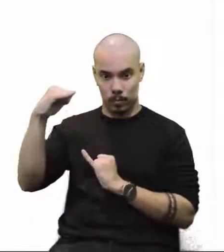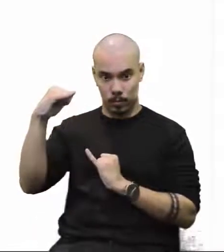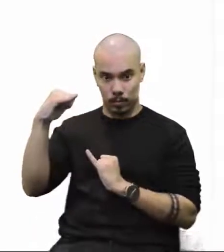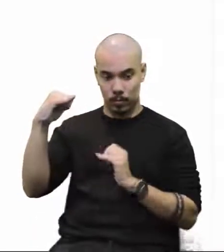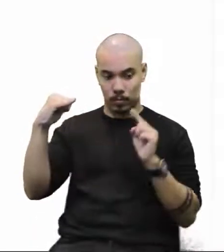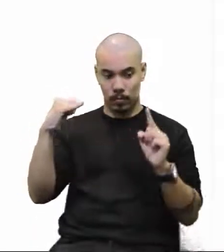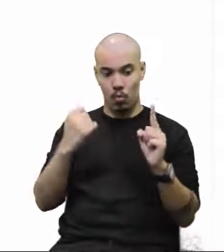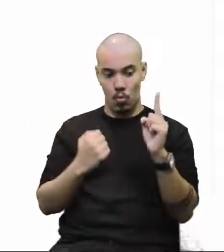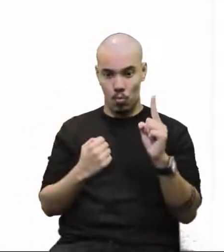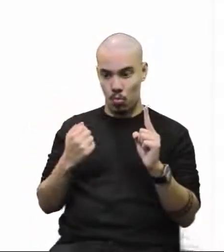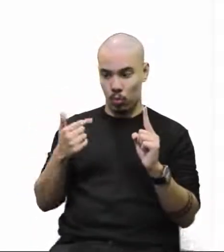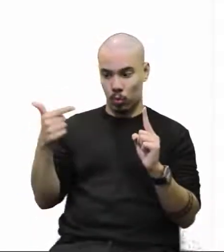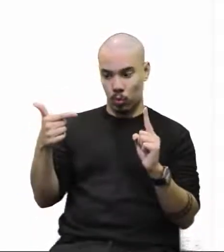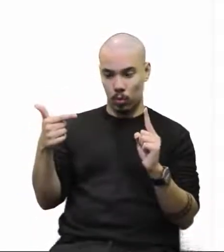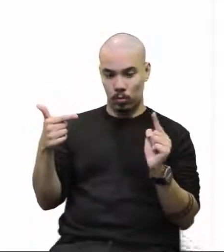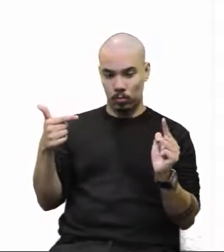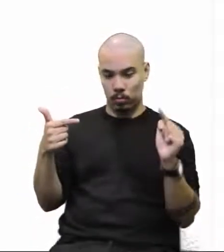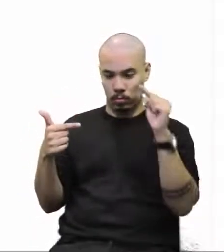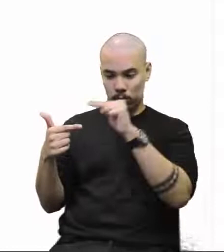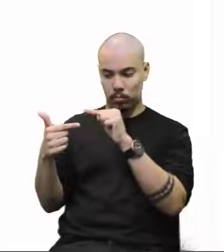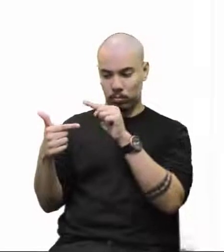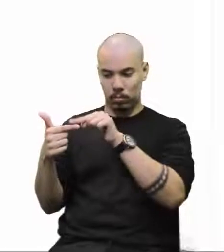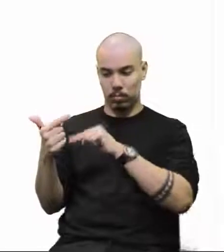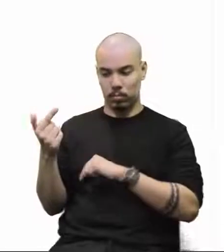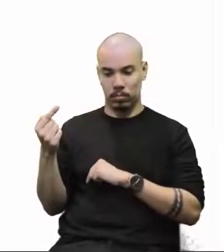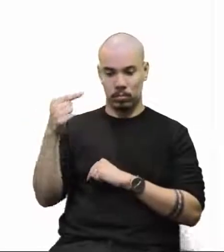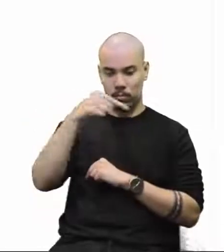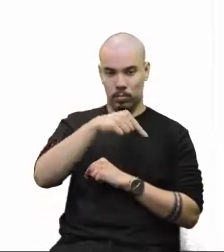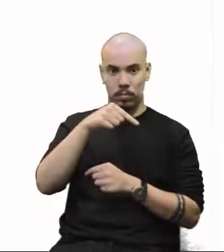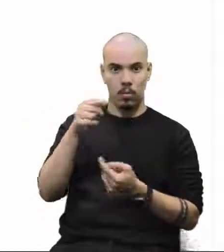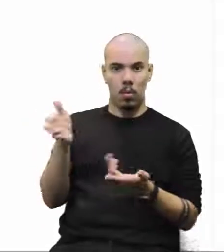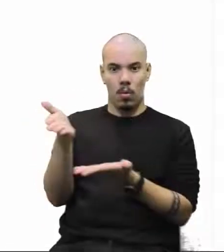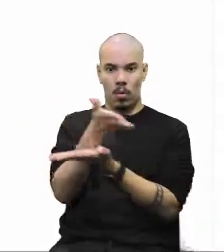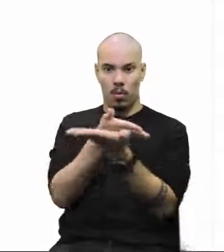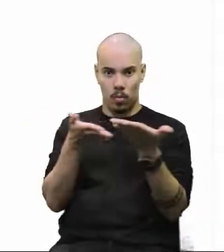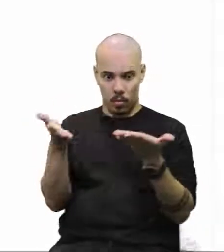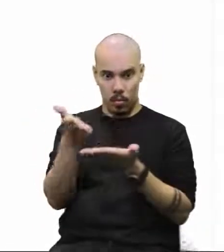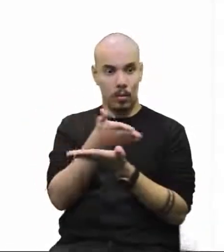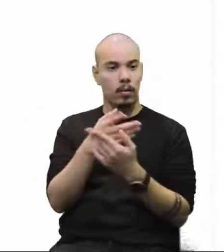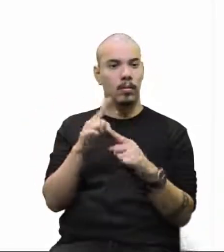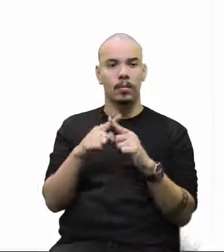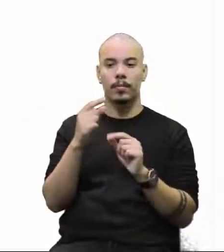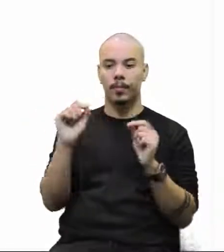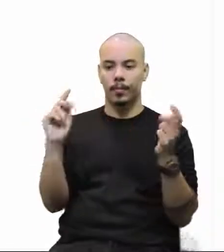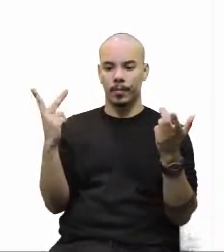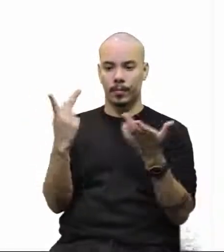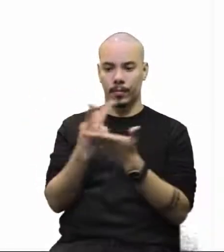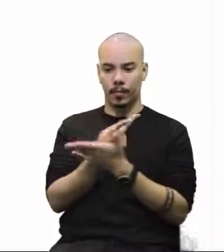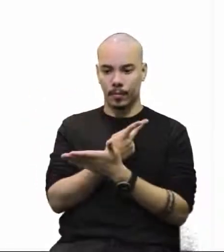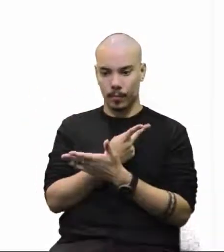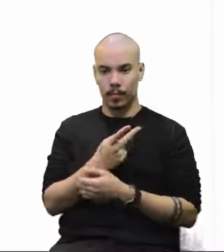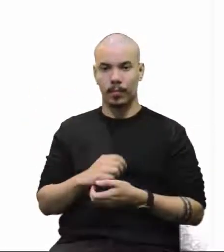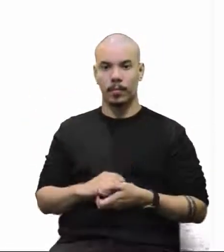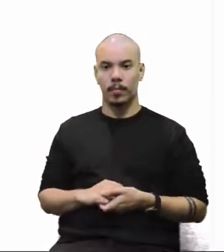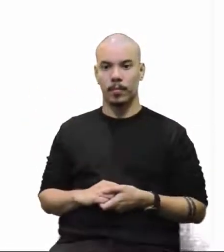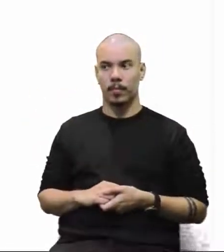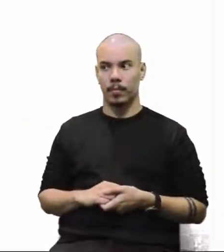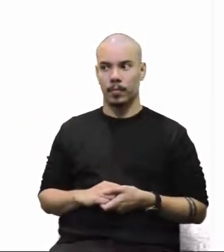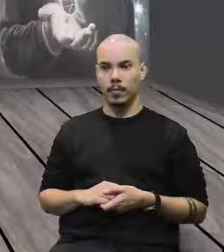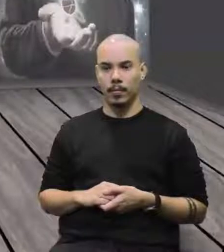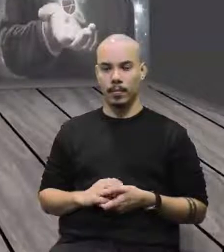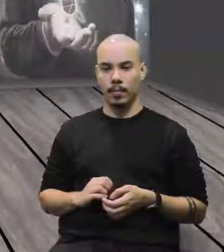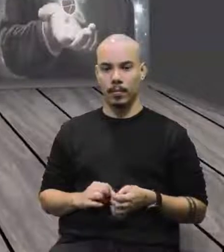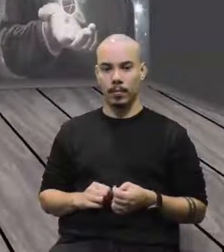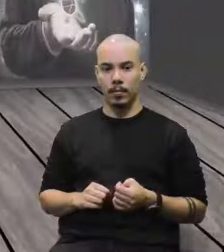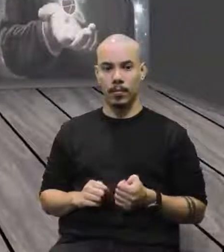fio 1 afeta o fio 2. O fio 2 vai afetar o fio 1. Só que o que acontece? Pessoal, dá uma olhadinha aqui. Toda uma